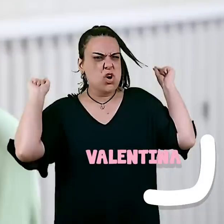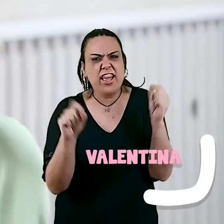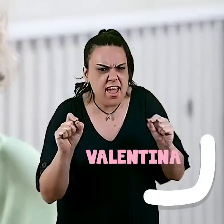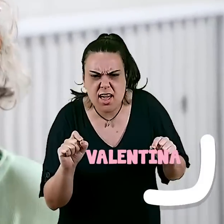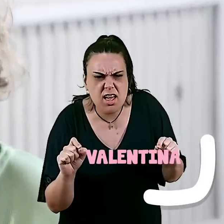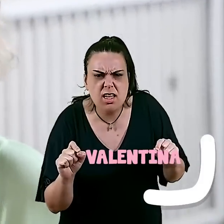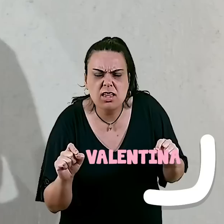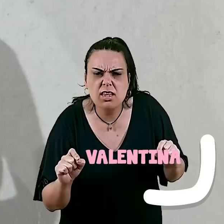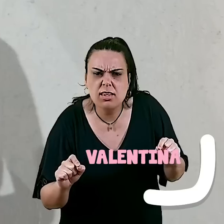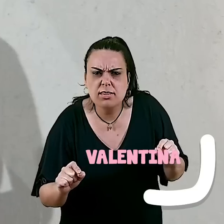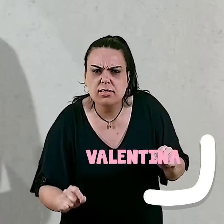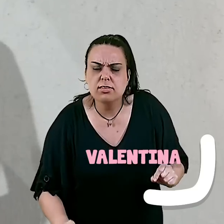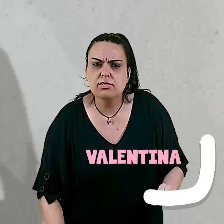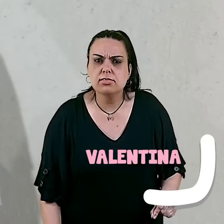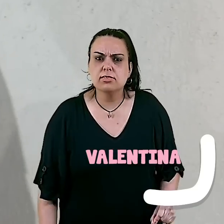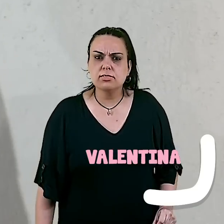Quê?